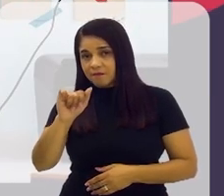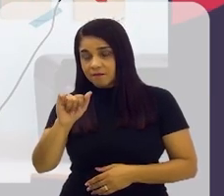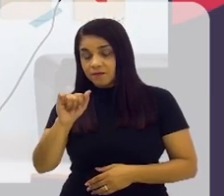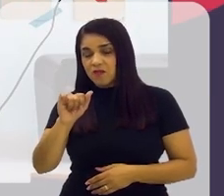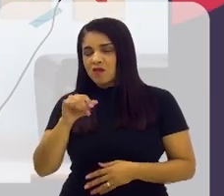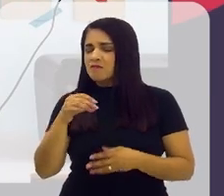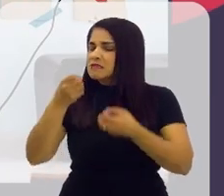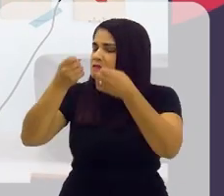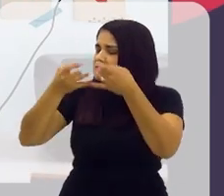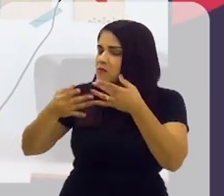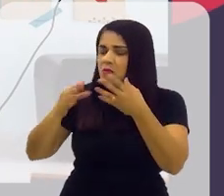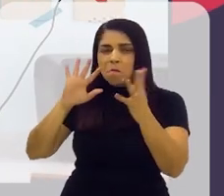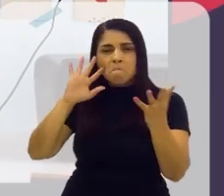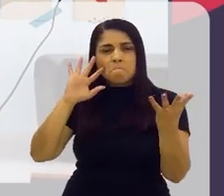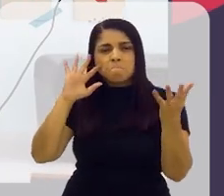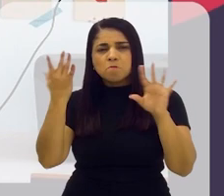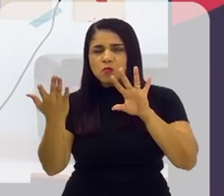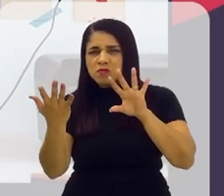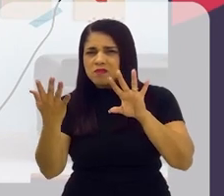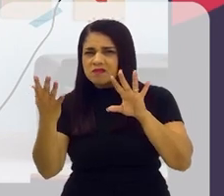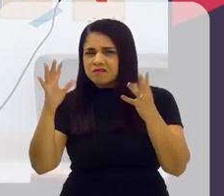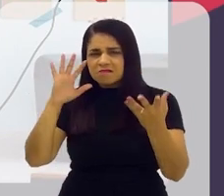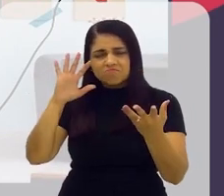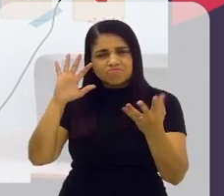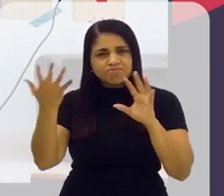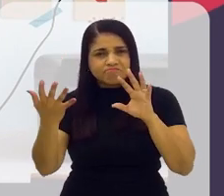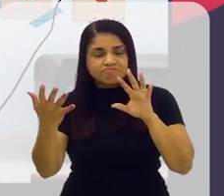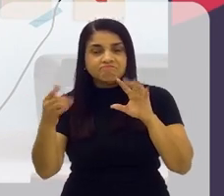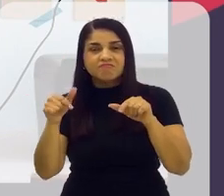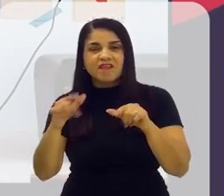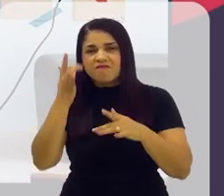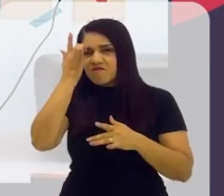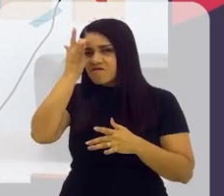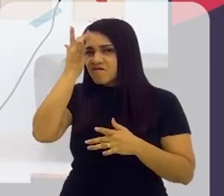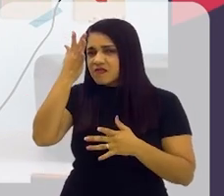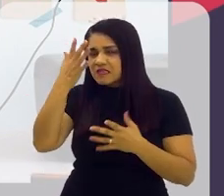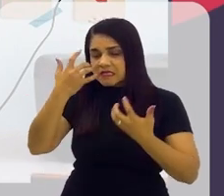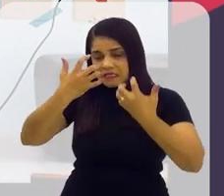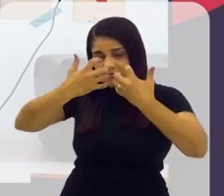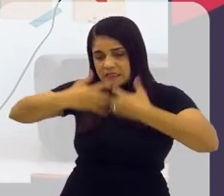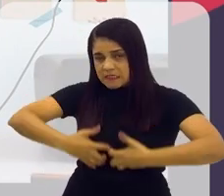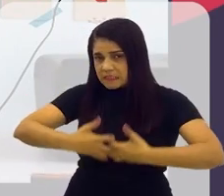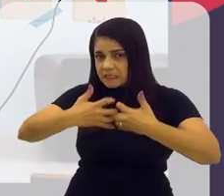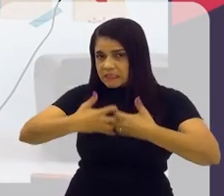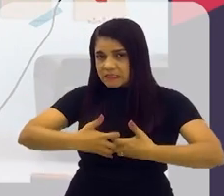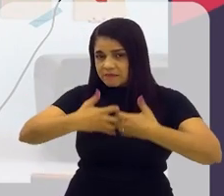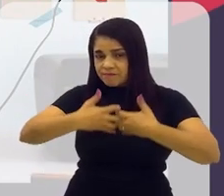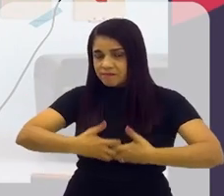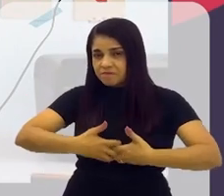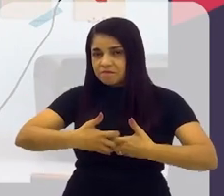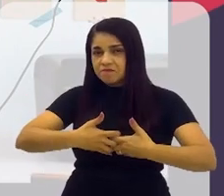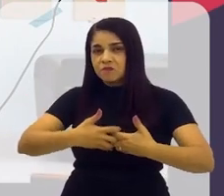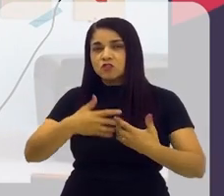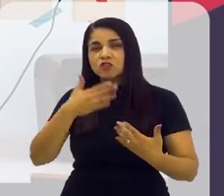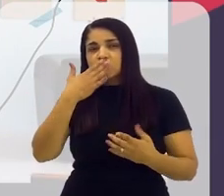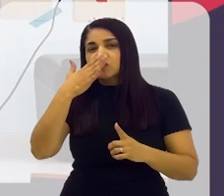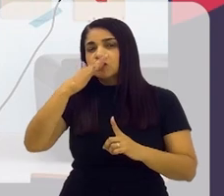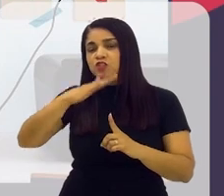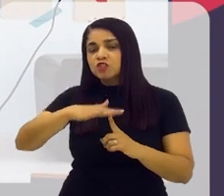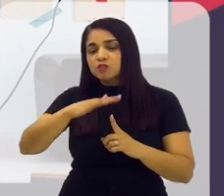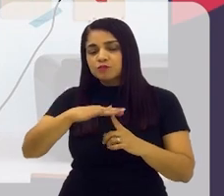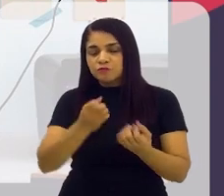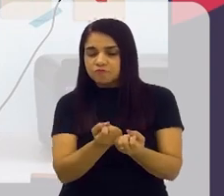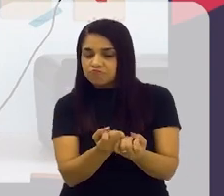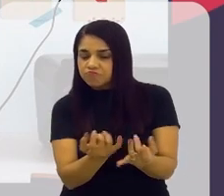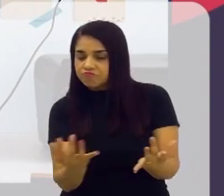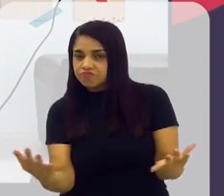as mudanças, né, nas condições climáticas facilitam a adaptação. De um tipo